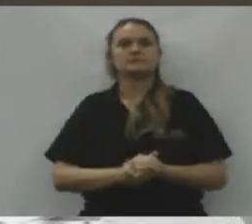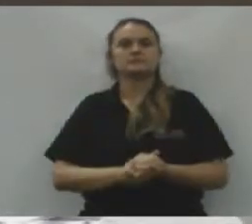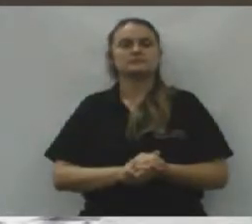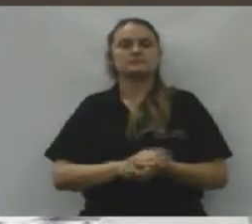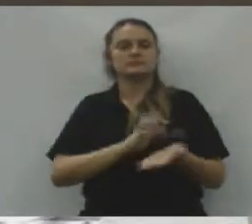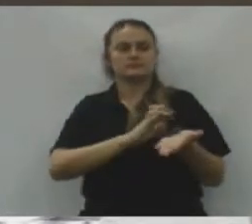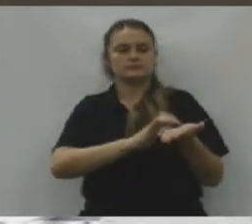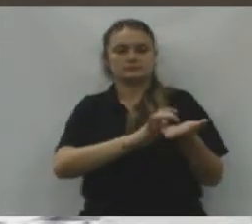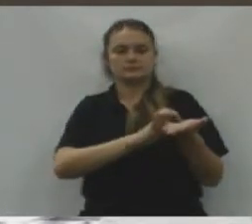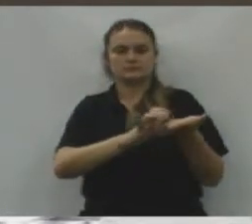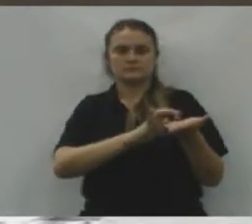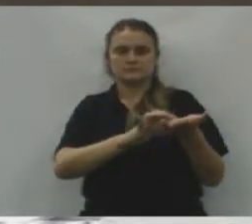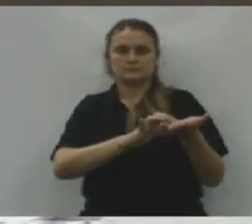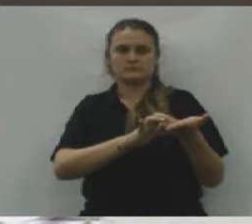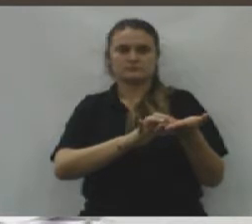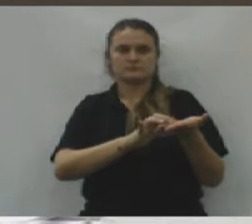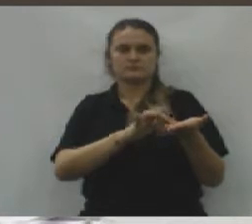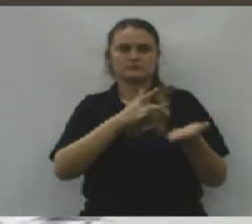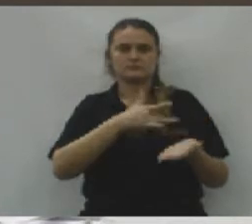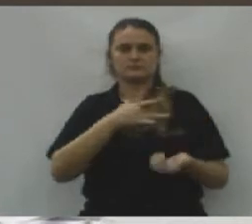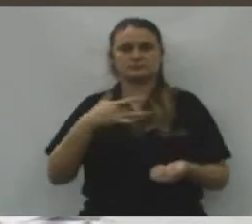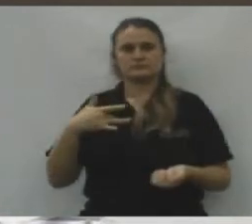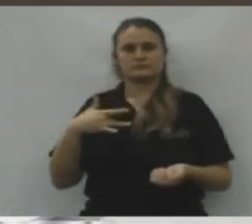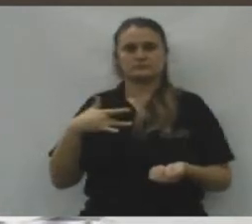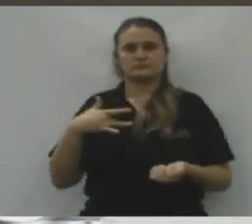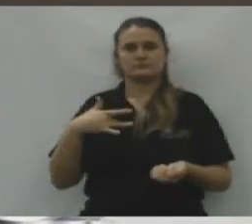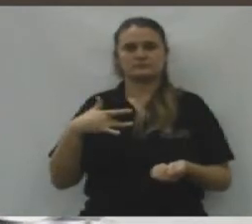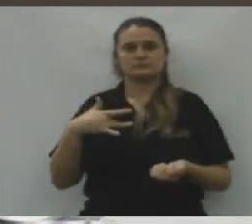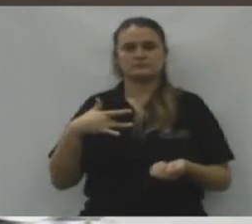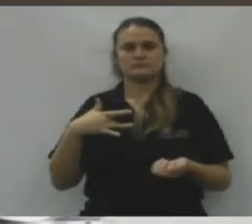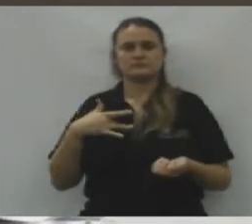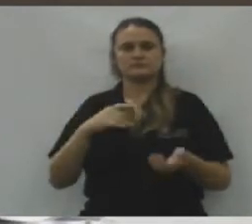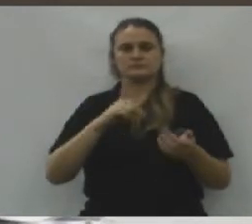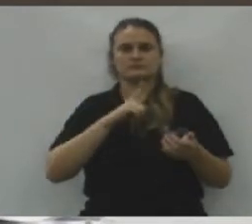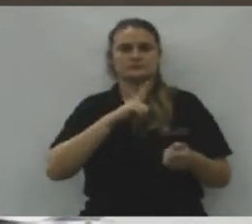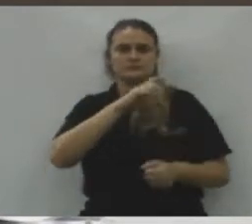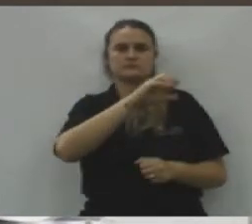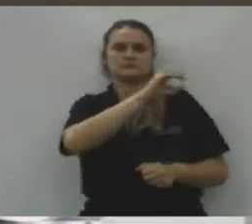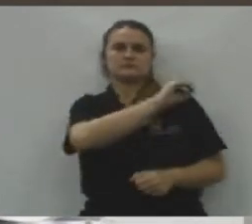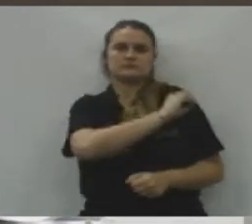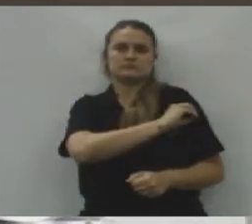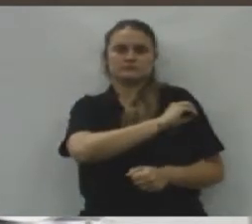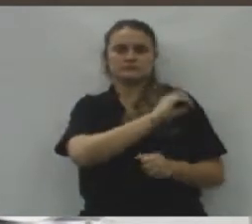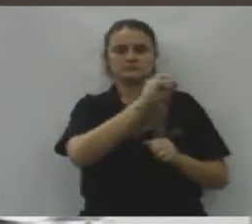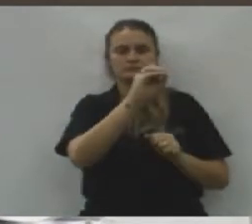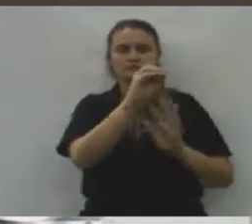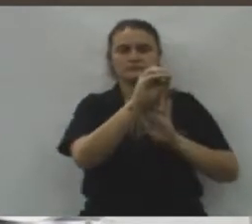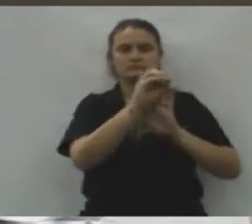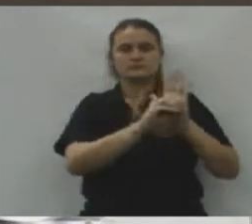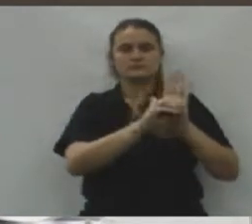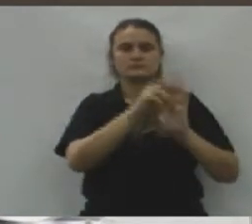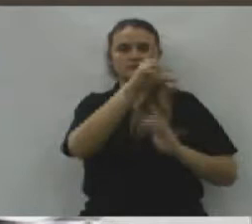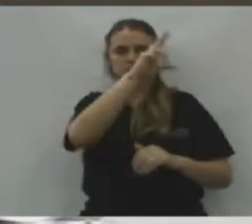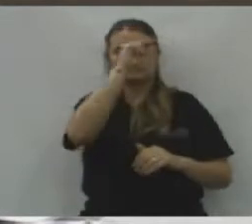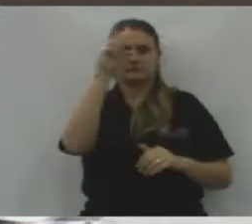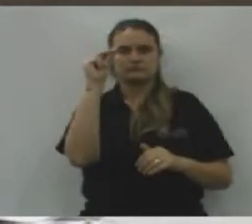da Secretaria de Saúde, através do ofício da Prefeitura Municipal.